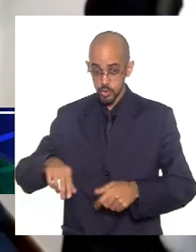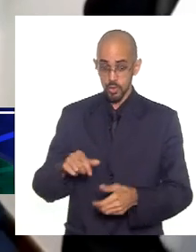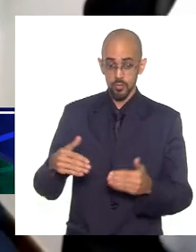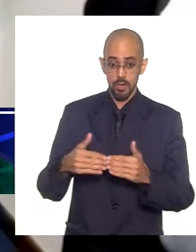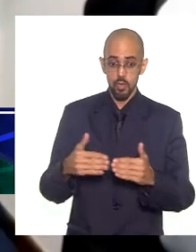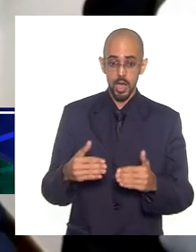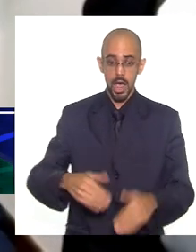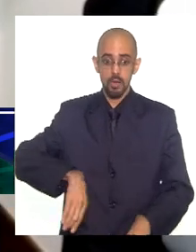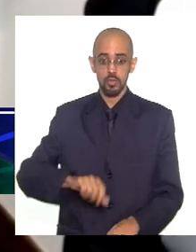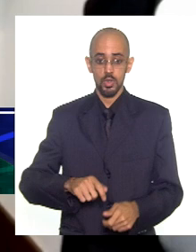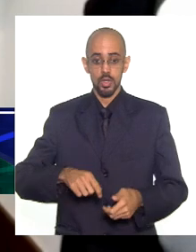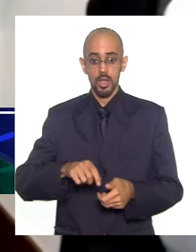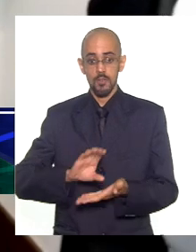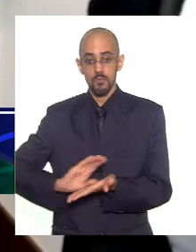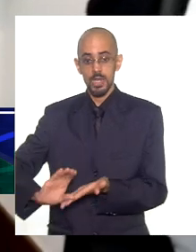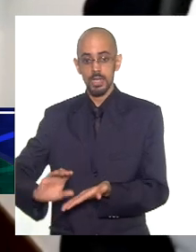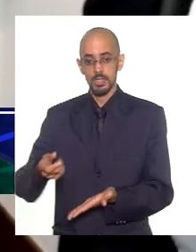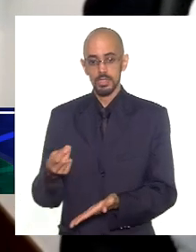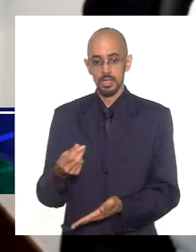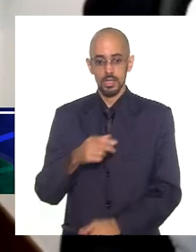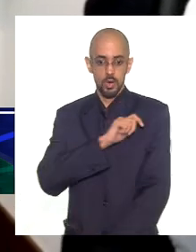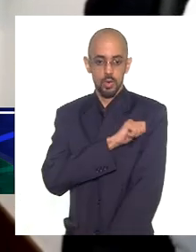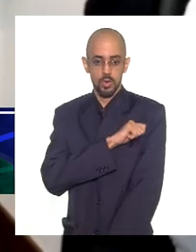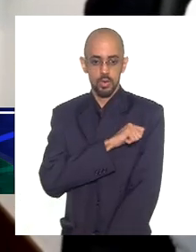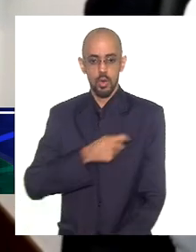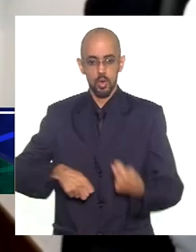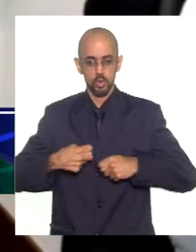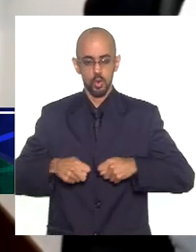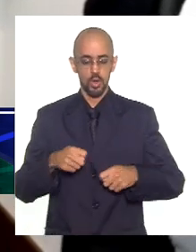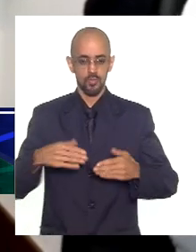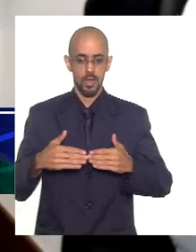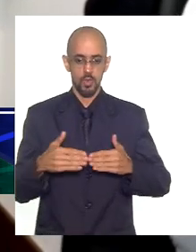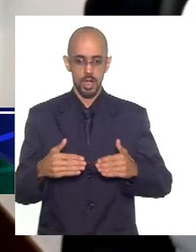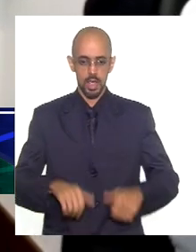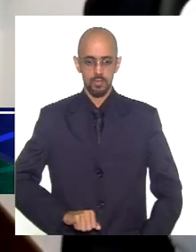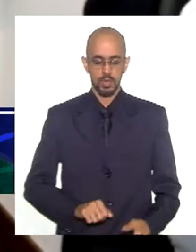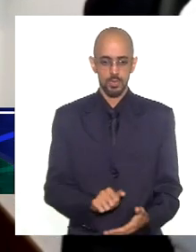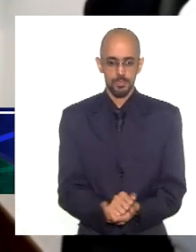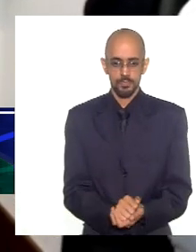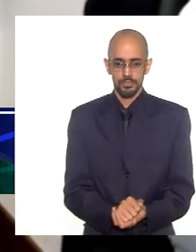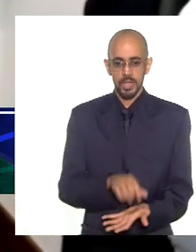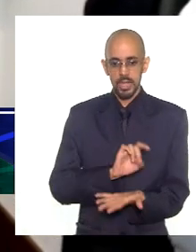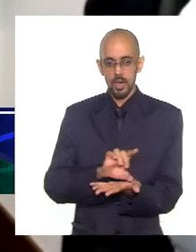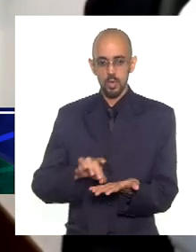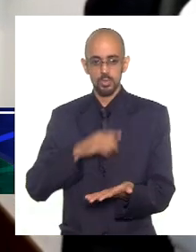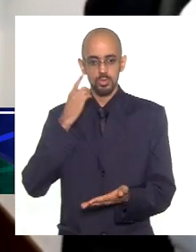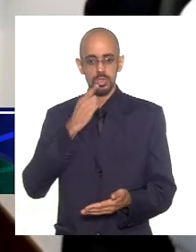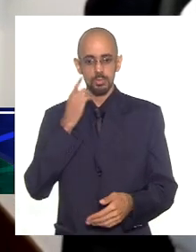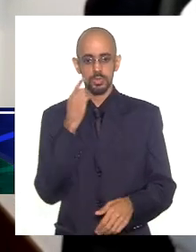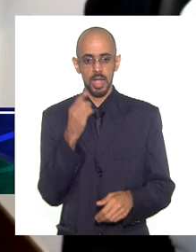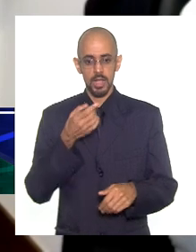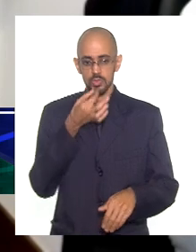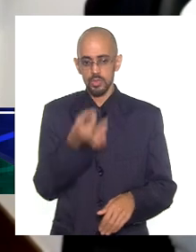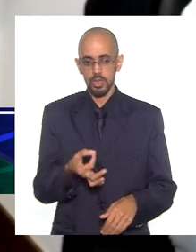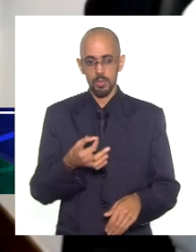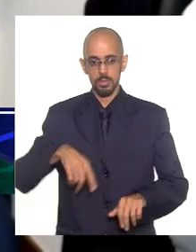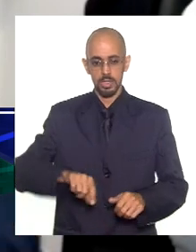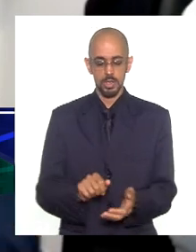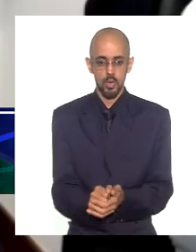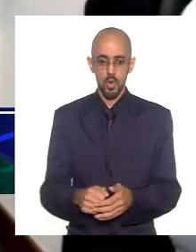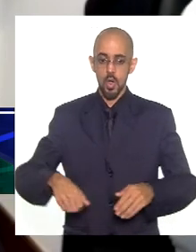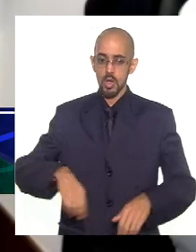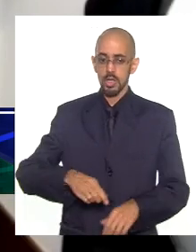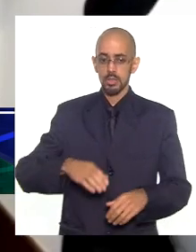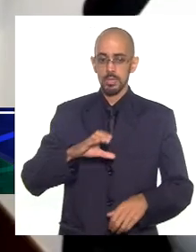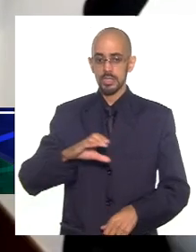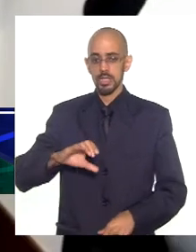e Controle, favorável. Relatores, deputados. Rodrigo Bacelar, Rosenberg Reis, Dionísio Lins, Valdeca Carneiro e Eliomar Coelho. Pedindo de pareceres das comissões de